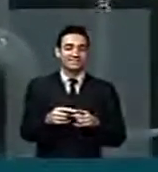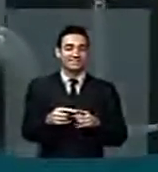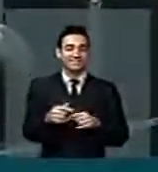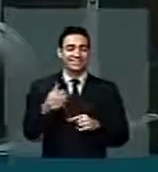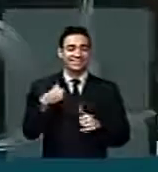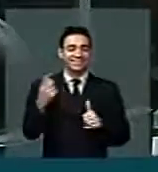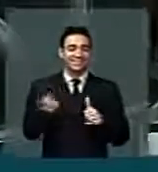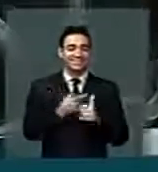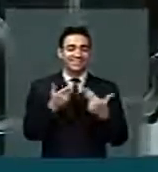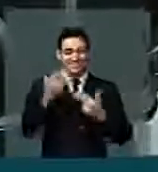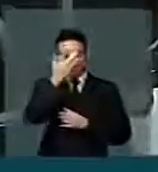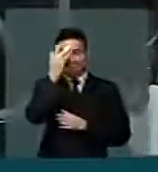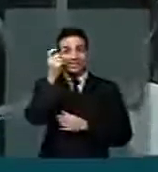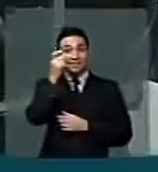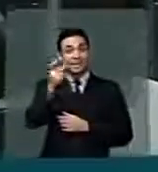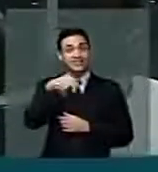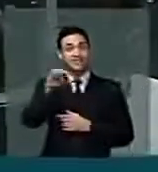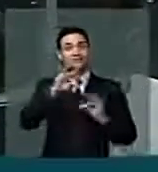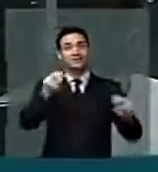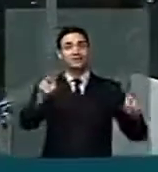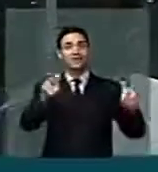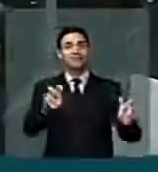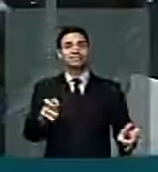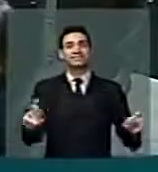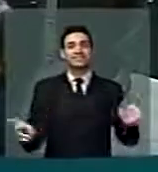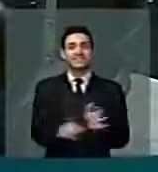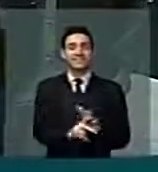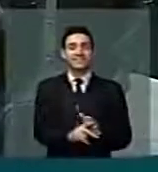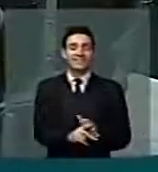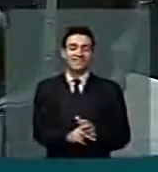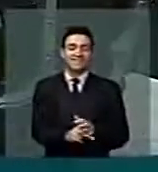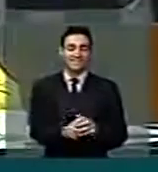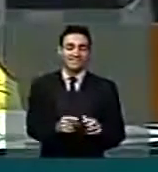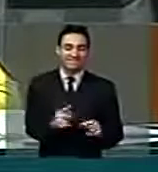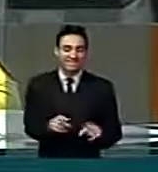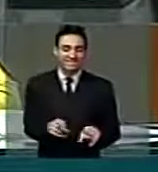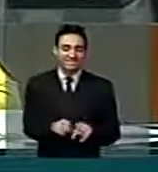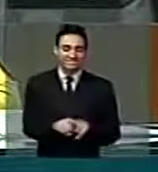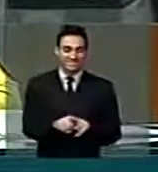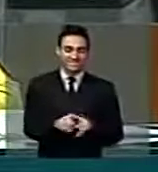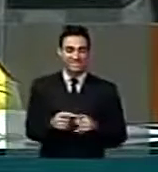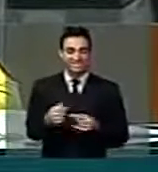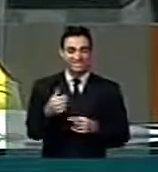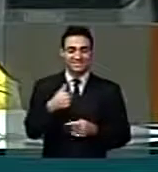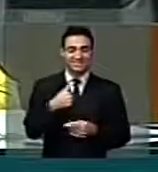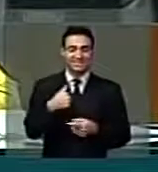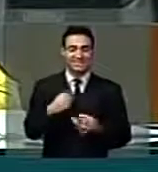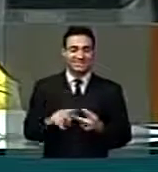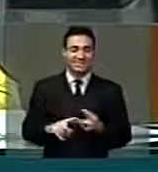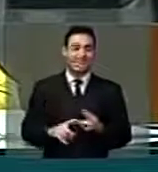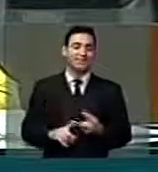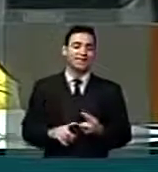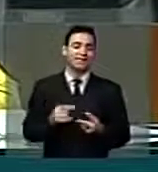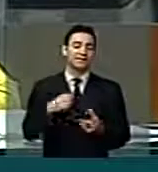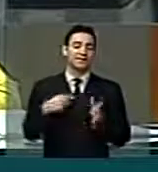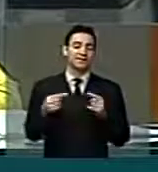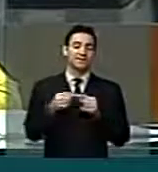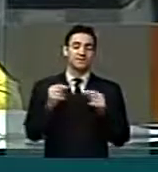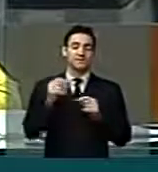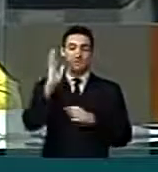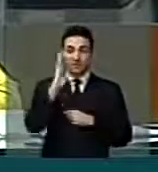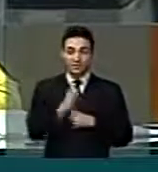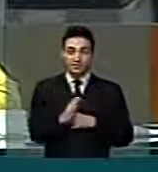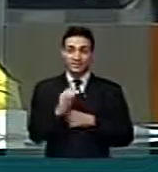se interessar por todos os assuntos que a bancada tratava, relativos ao Estado e relativos ao Brasil. Na comissão que